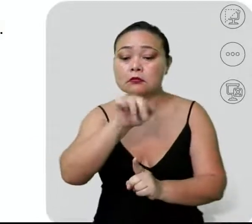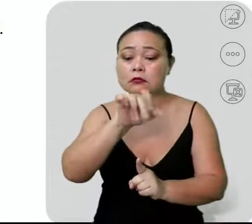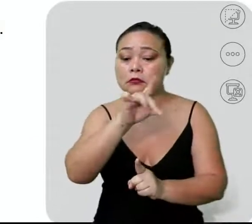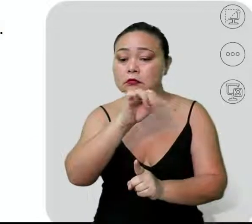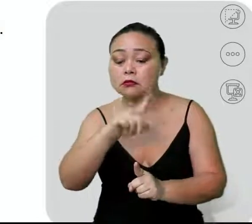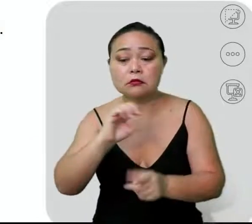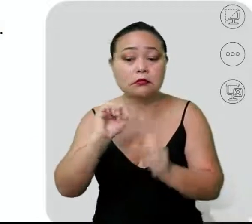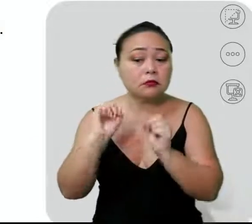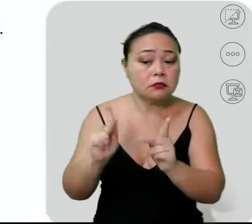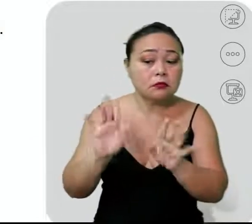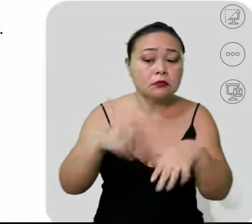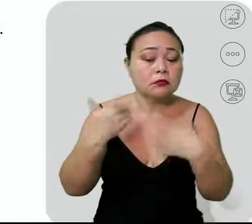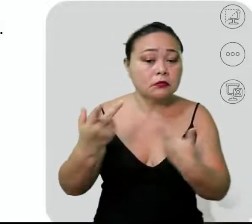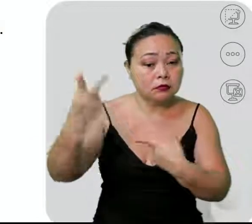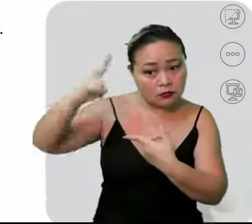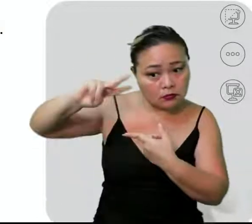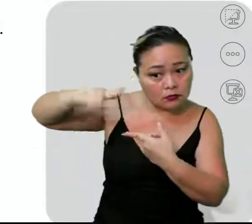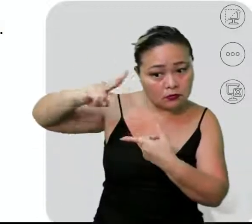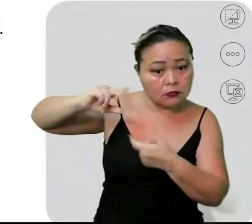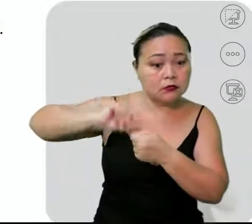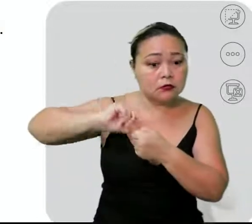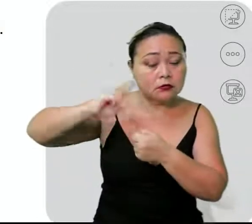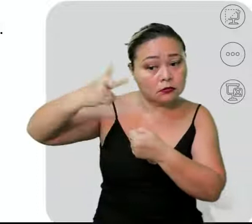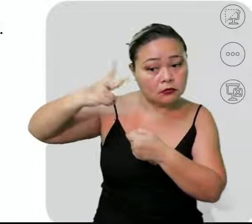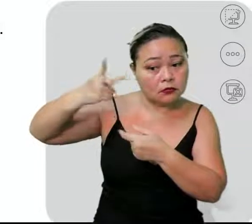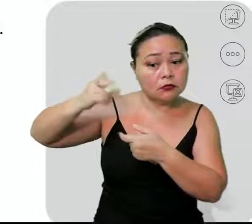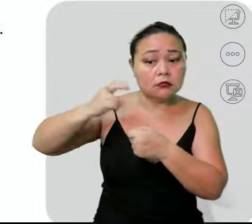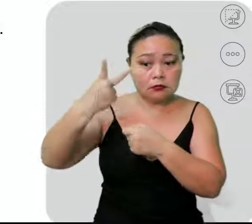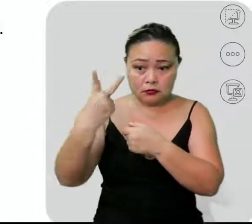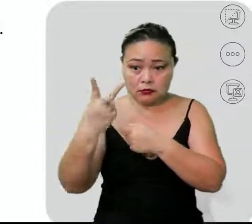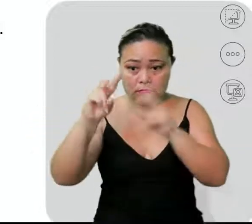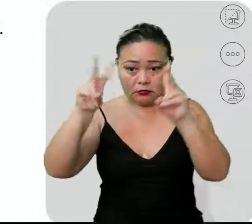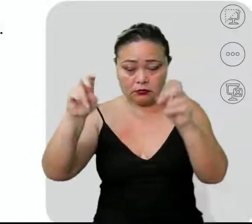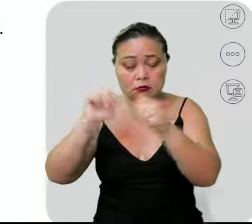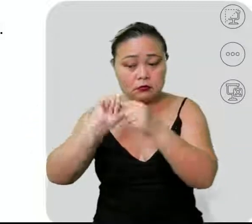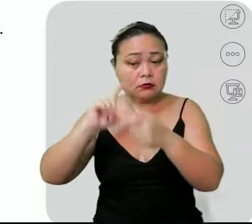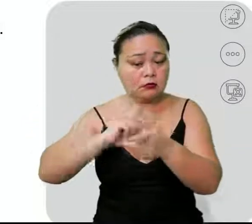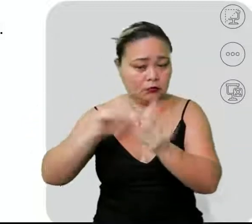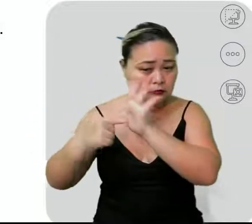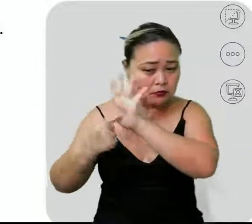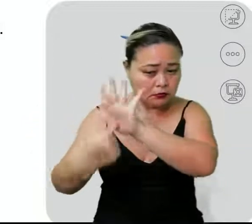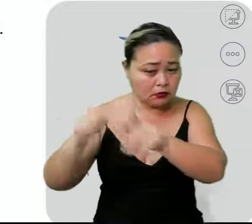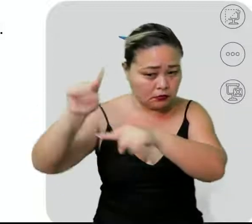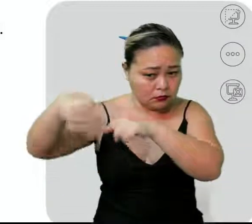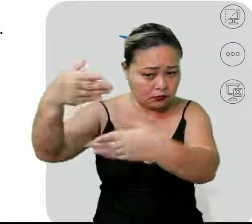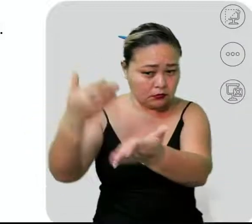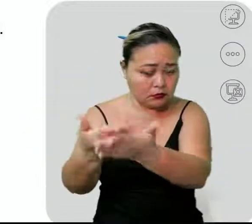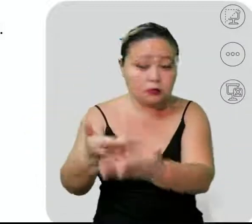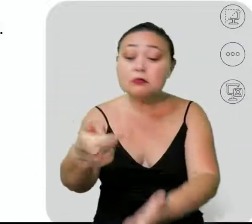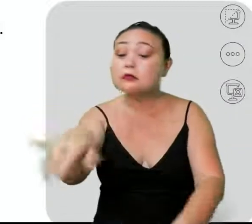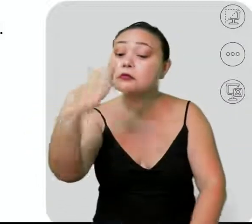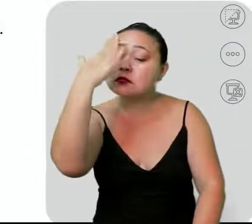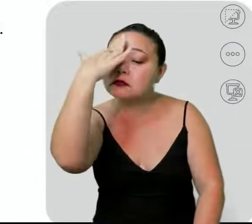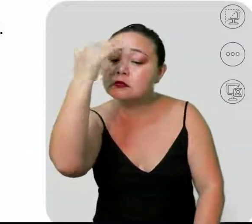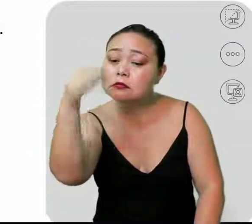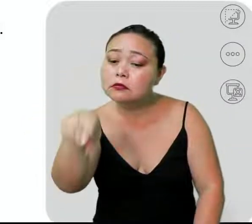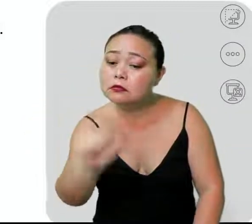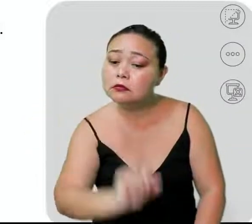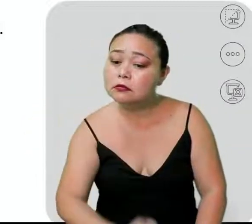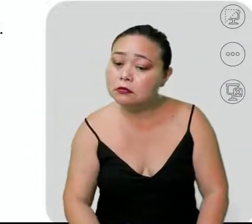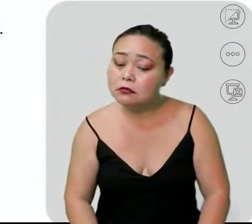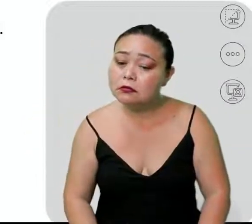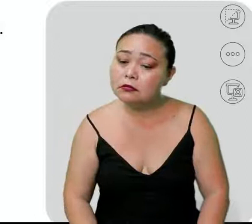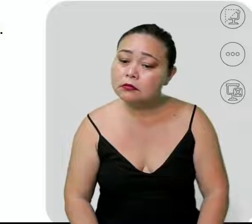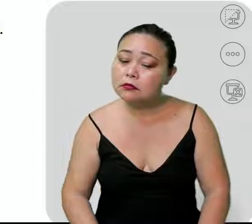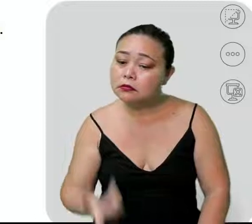aí bom esses três temas a isso dois temos aí vão aparecer e aí já sabe